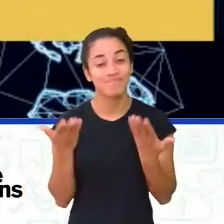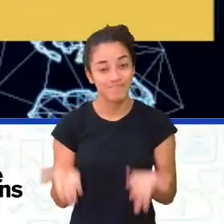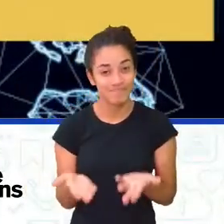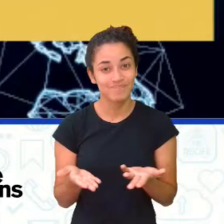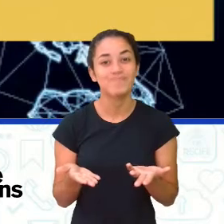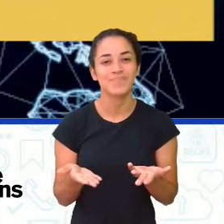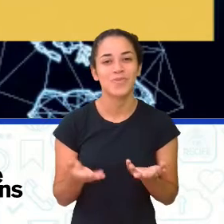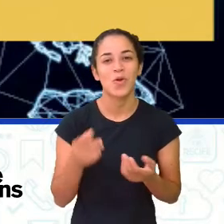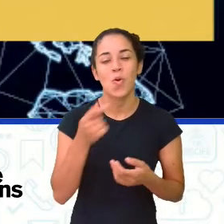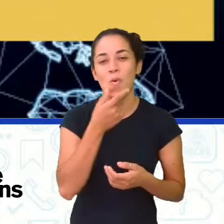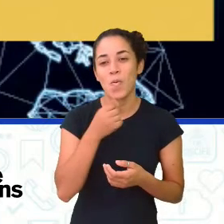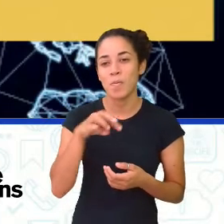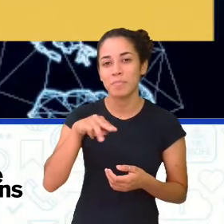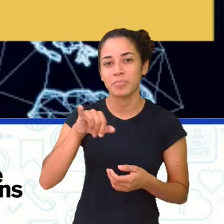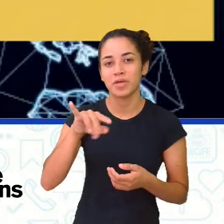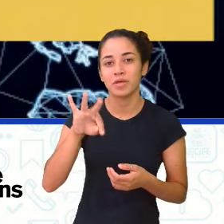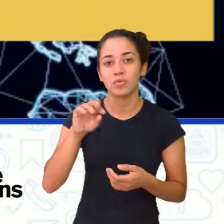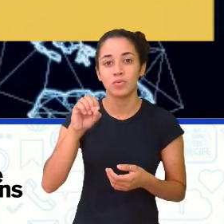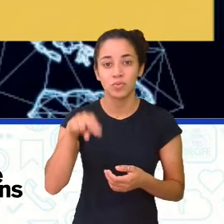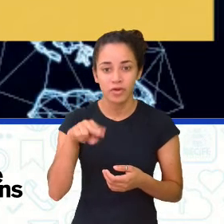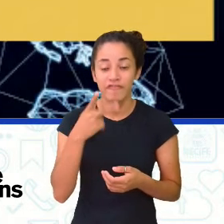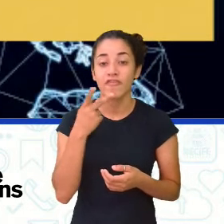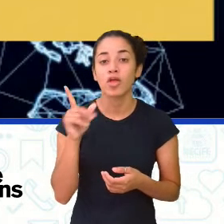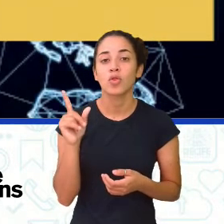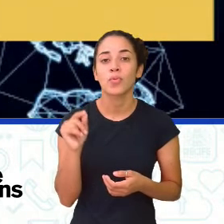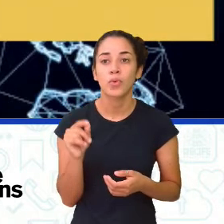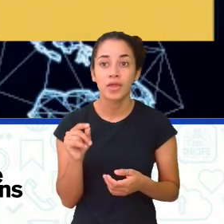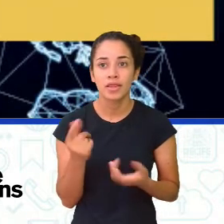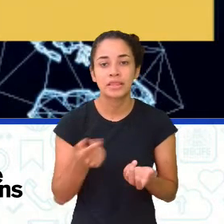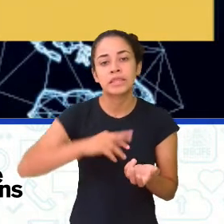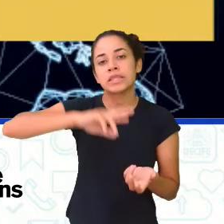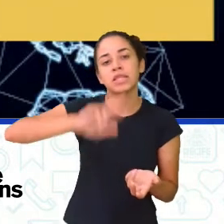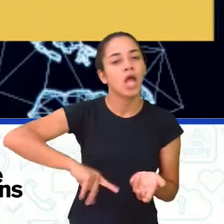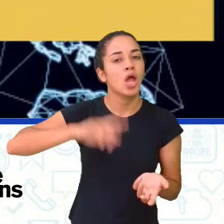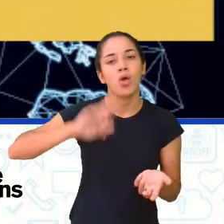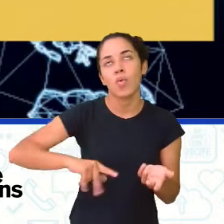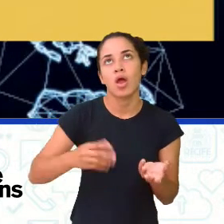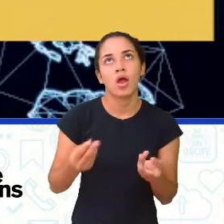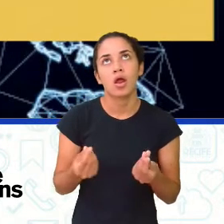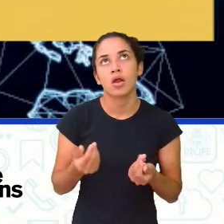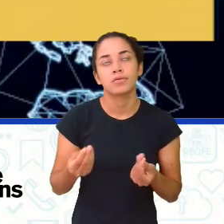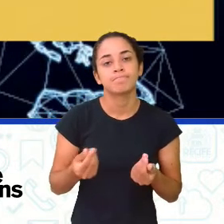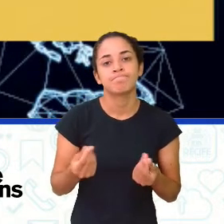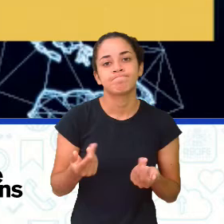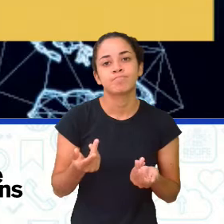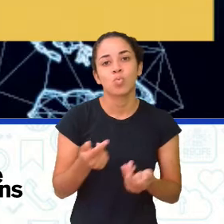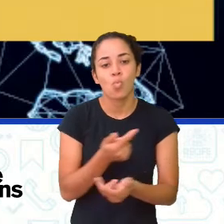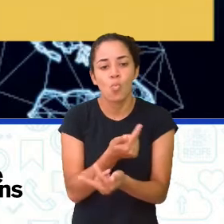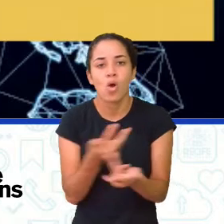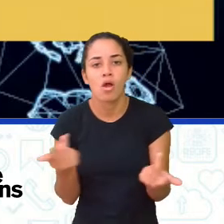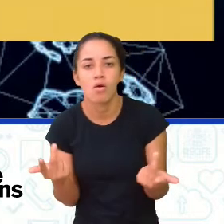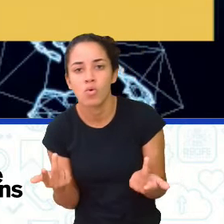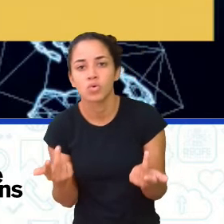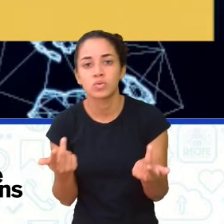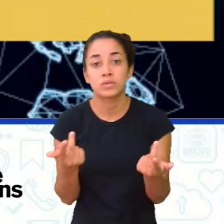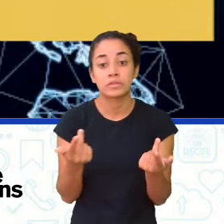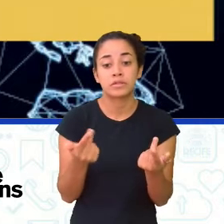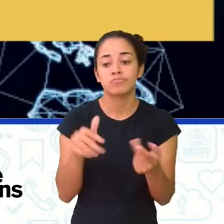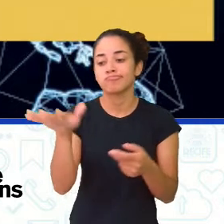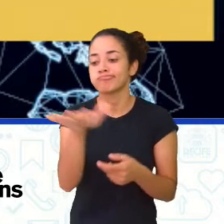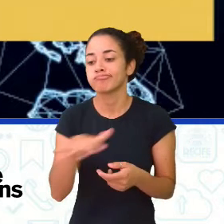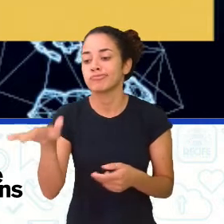o Milton Santos vai nos falar aqui, ó. Não há essa coisa de um meio geográfico de um